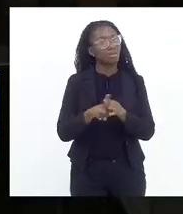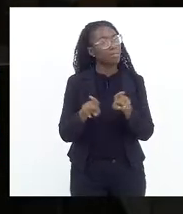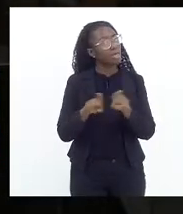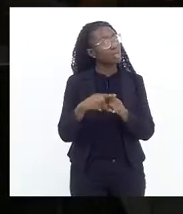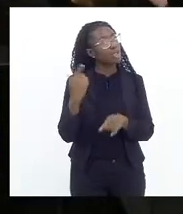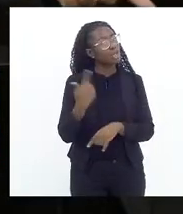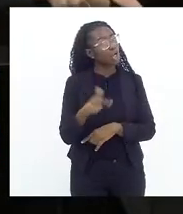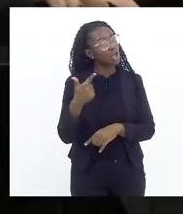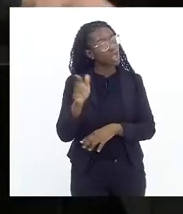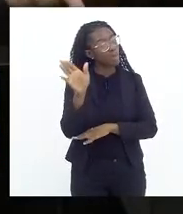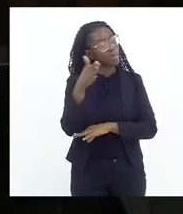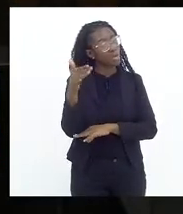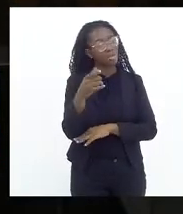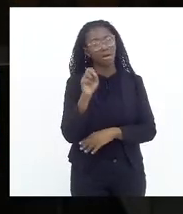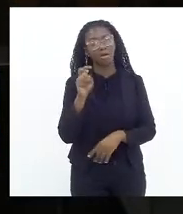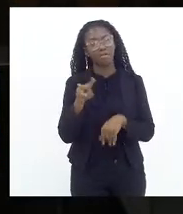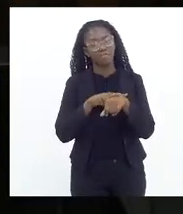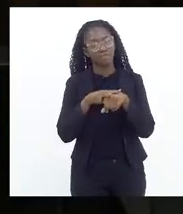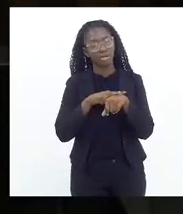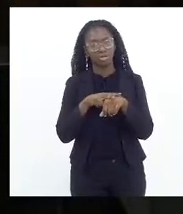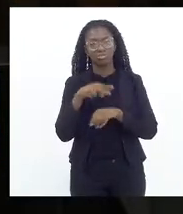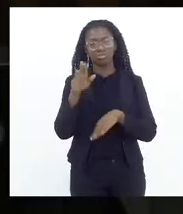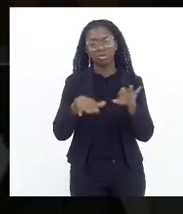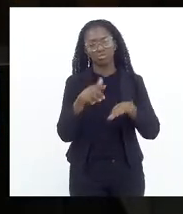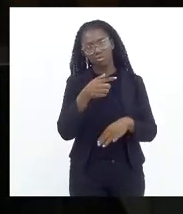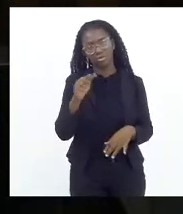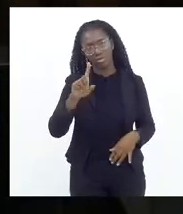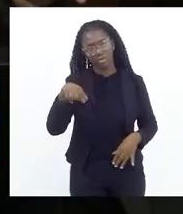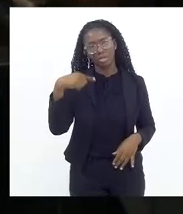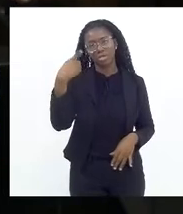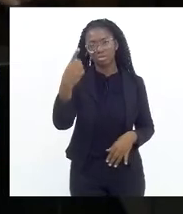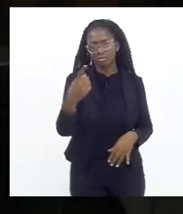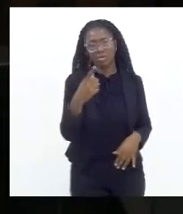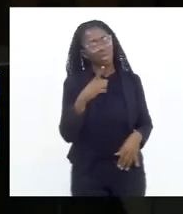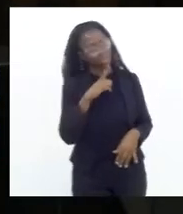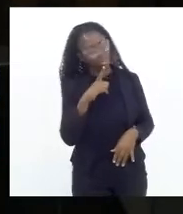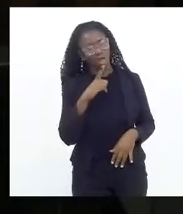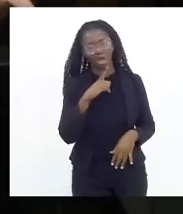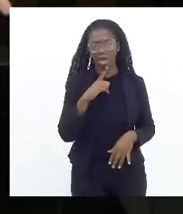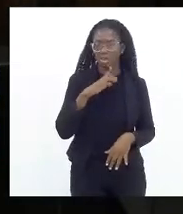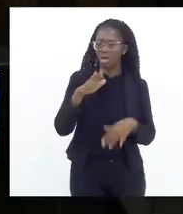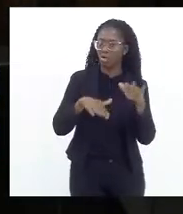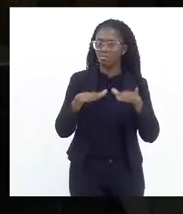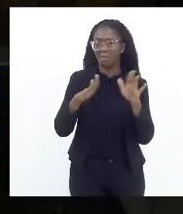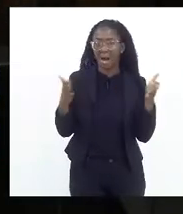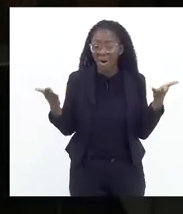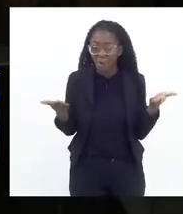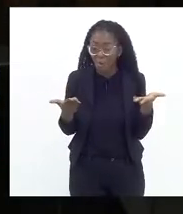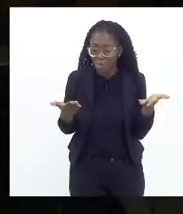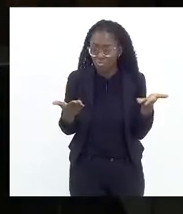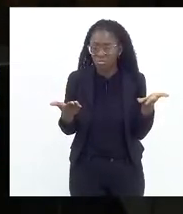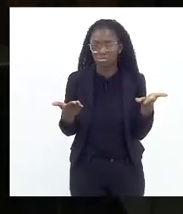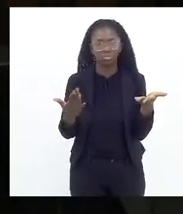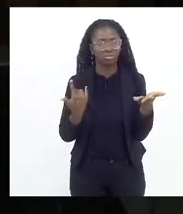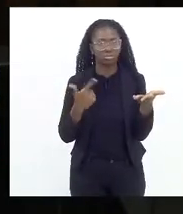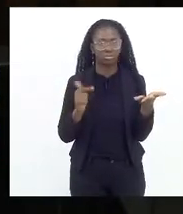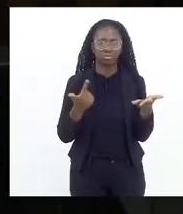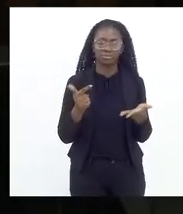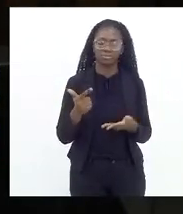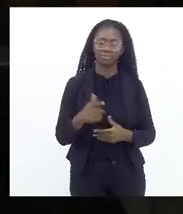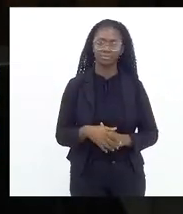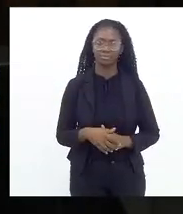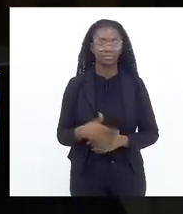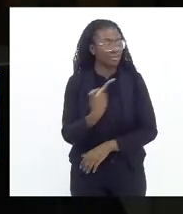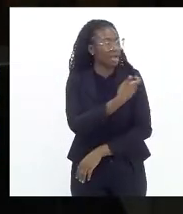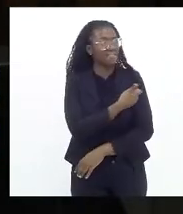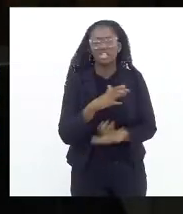verde. Pode ser que na próxima semana tenhamos alguns, mas ainda não temos. Ah, mas a vacinação